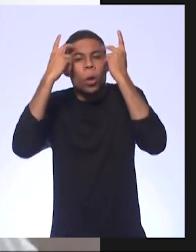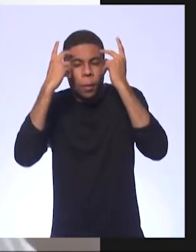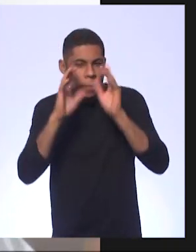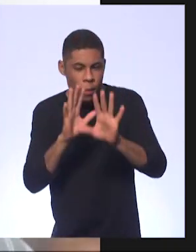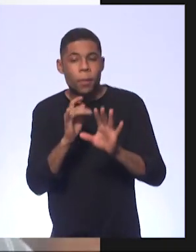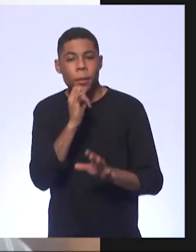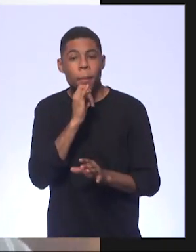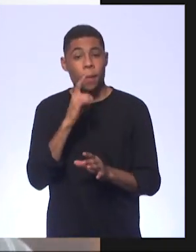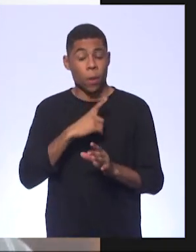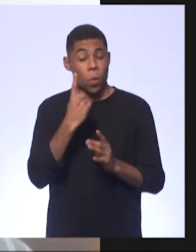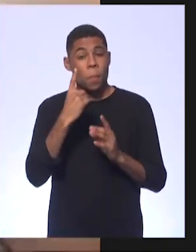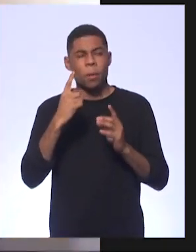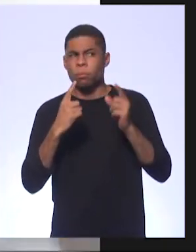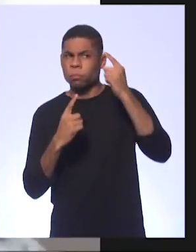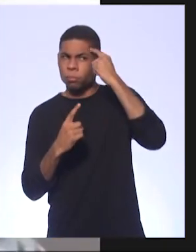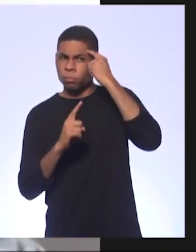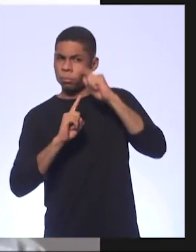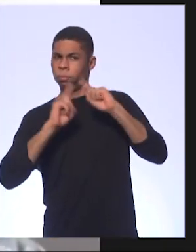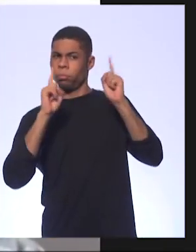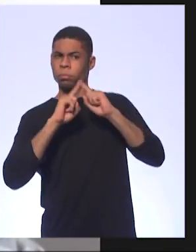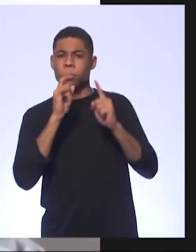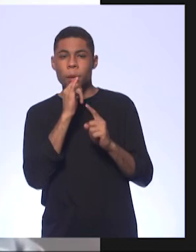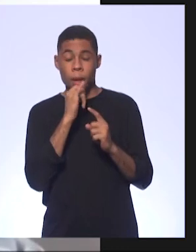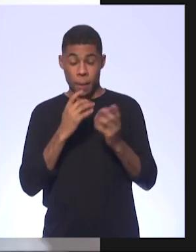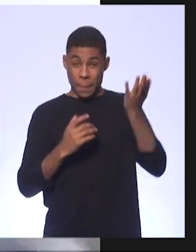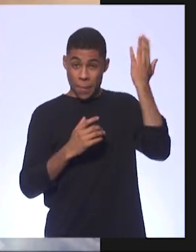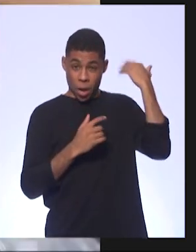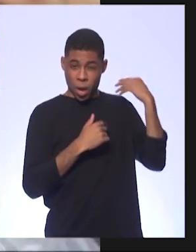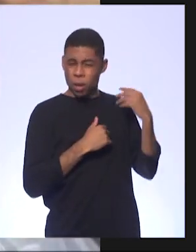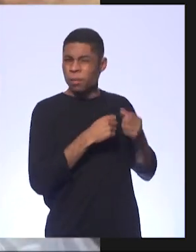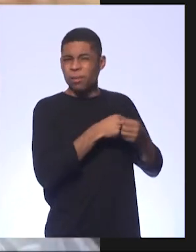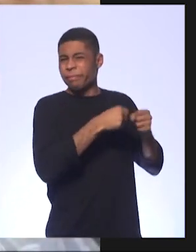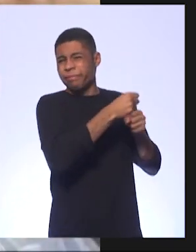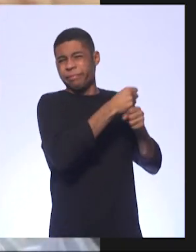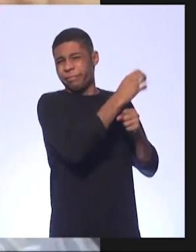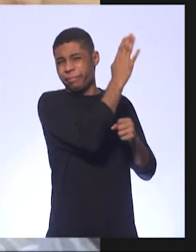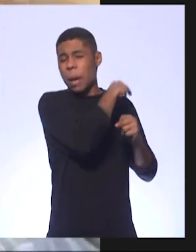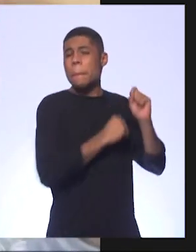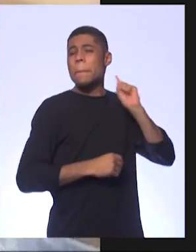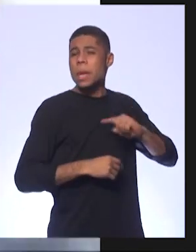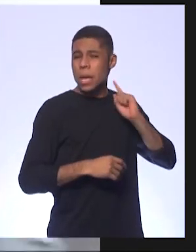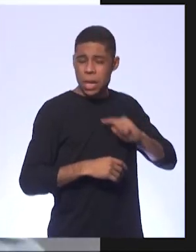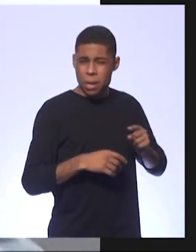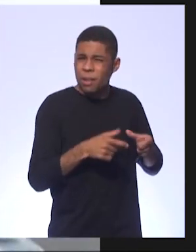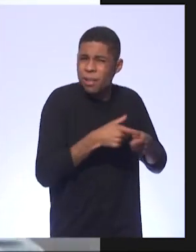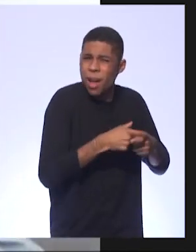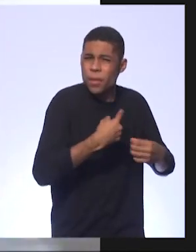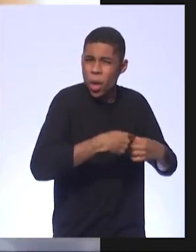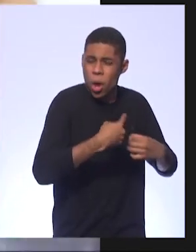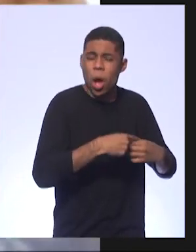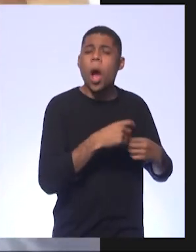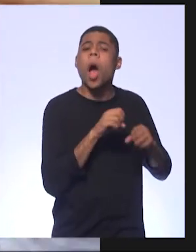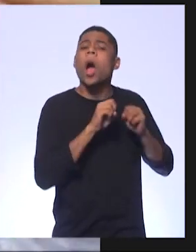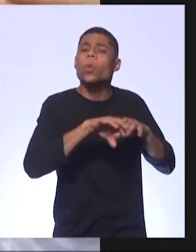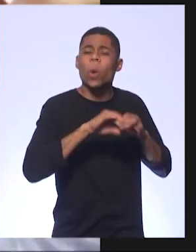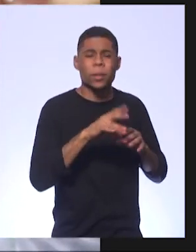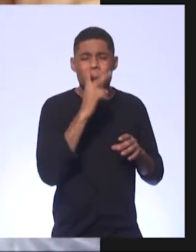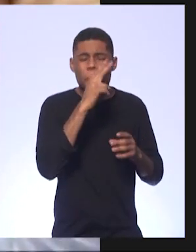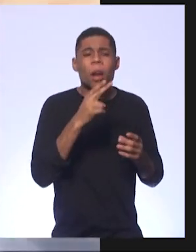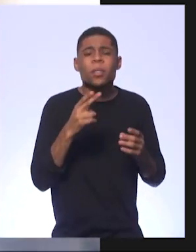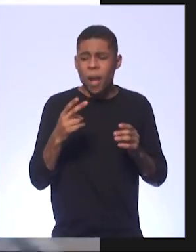Tem uma crítica muito correta da educação que eu tive lá no interior de Minas, onde a educação não tinha nada com a